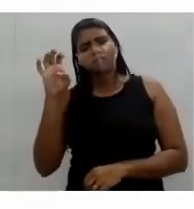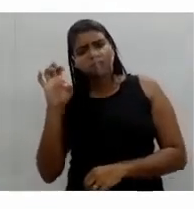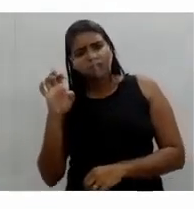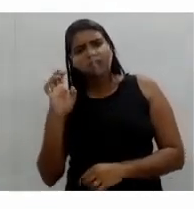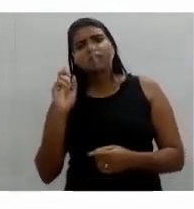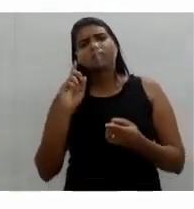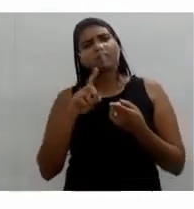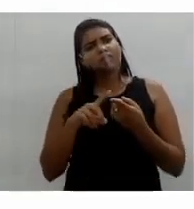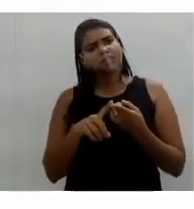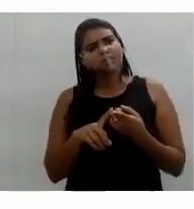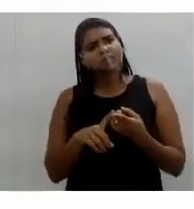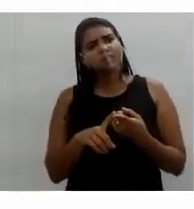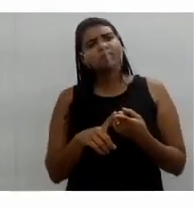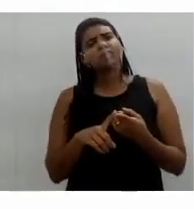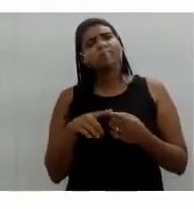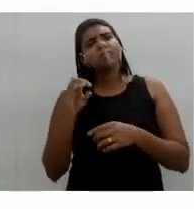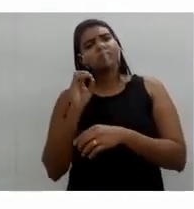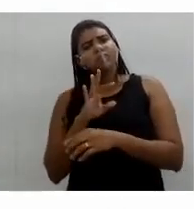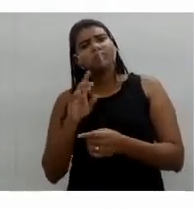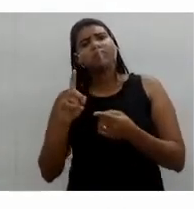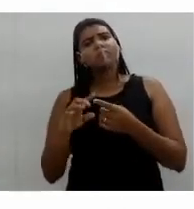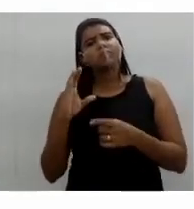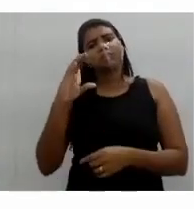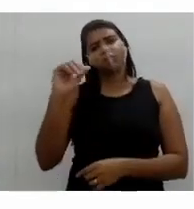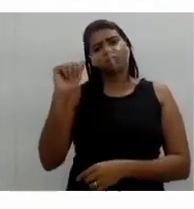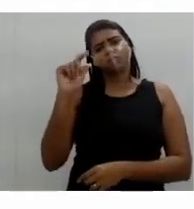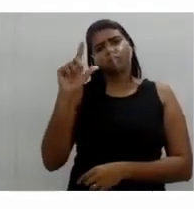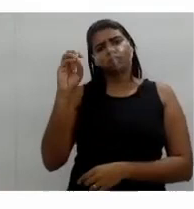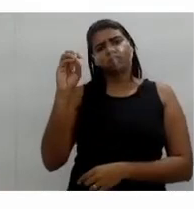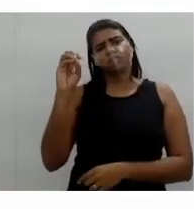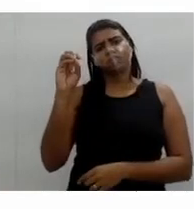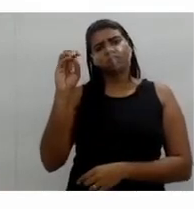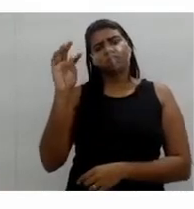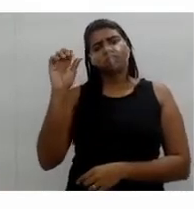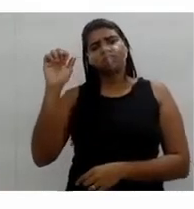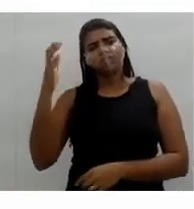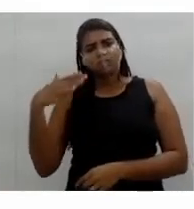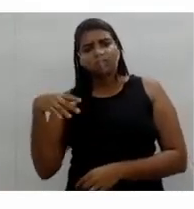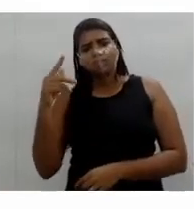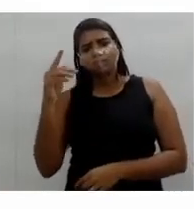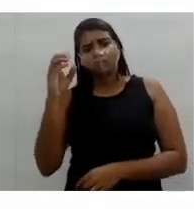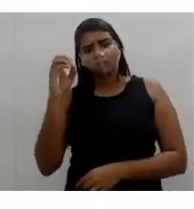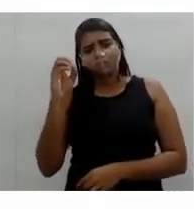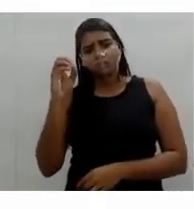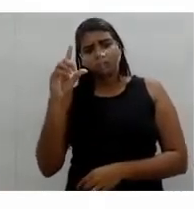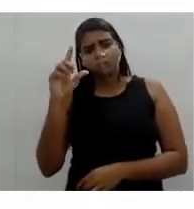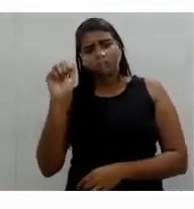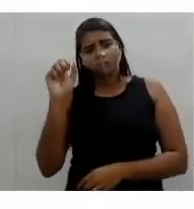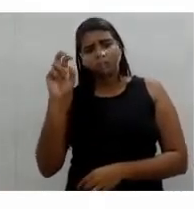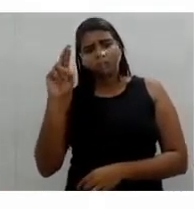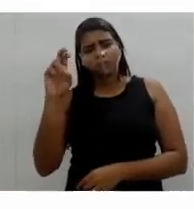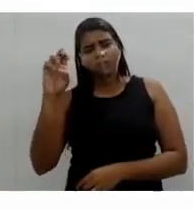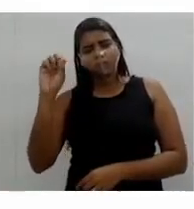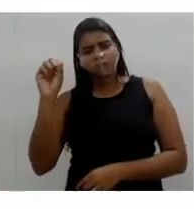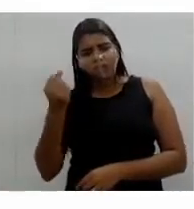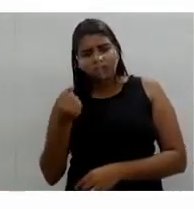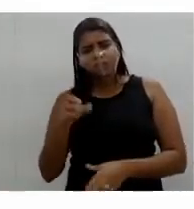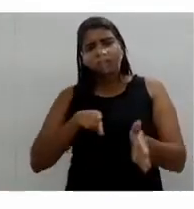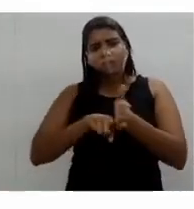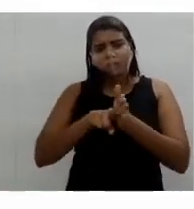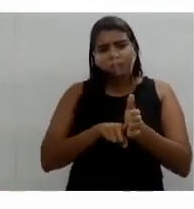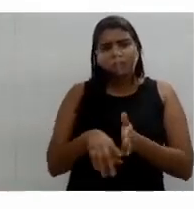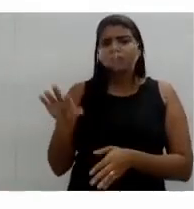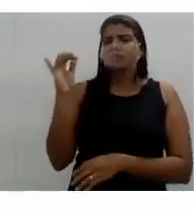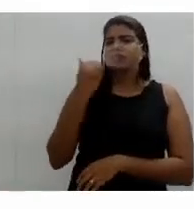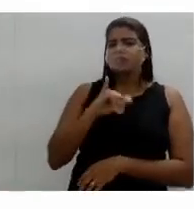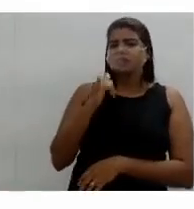também de imagem das calotas polares que contém água no estado sólido. E recentemente uma pesquisa